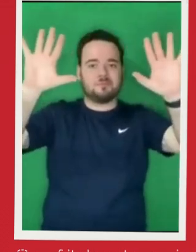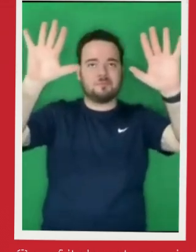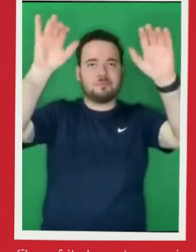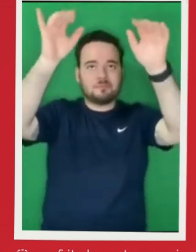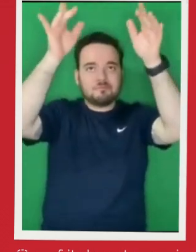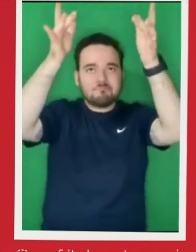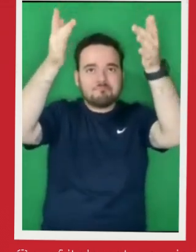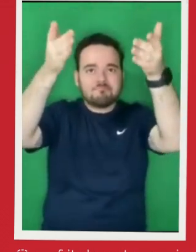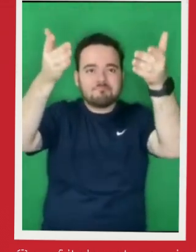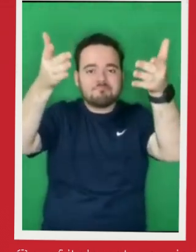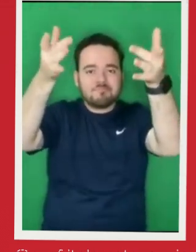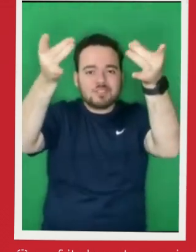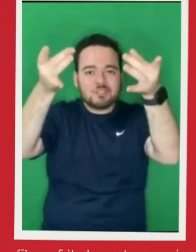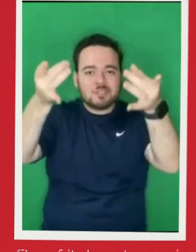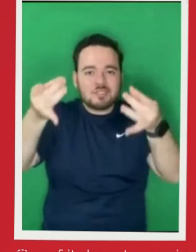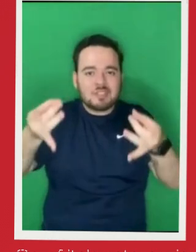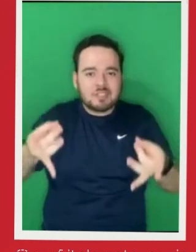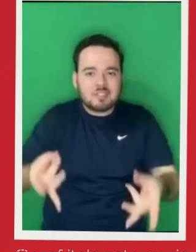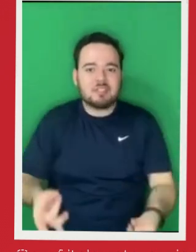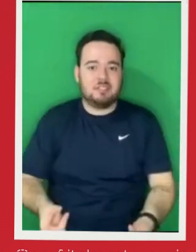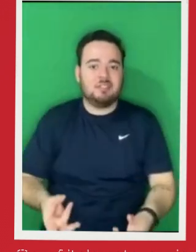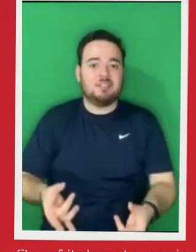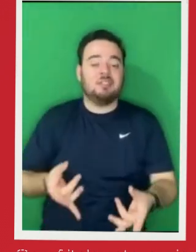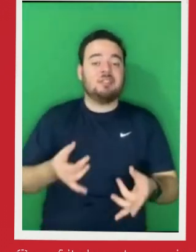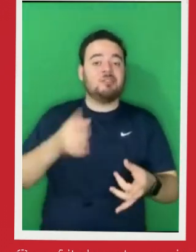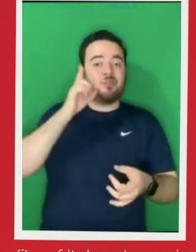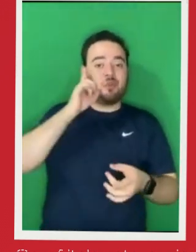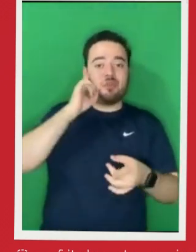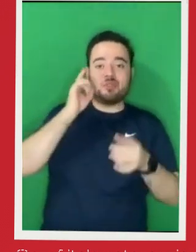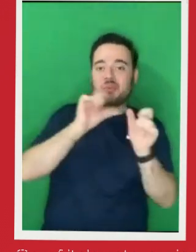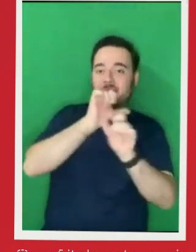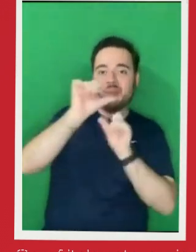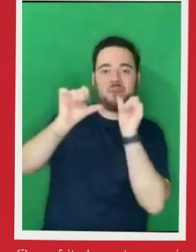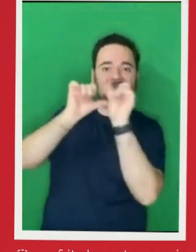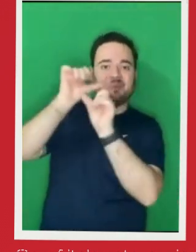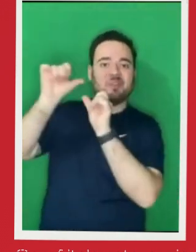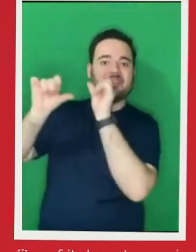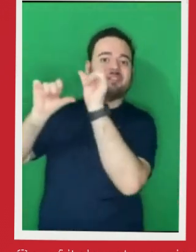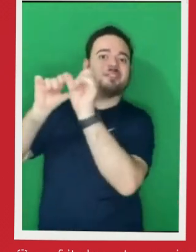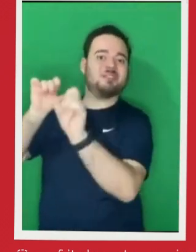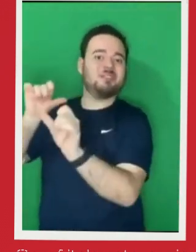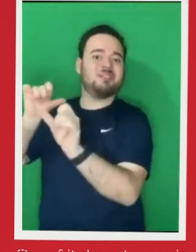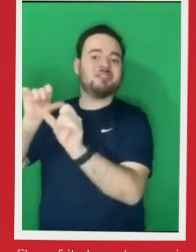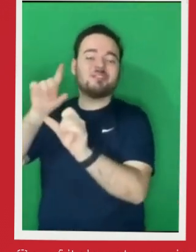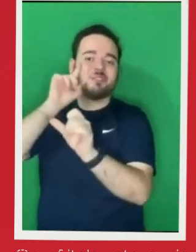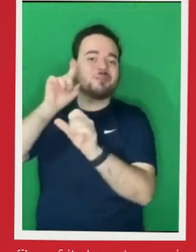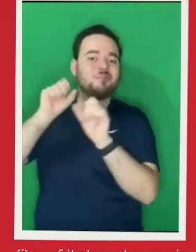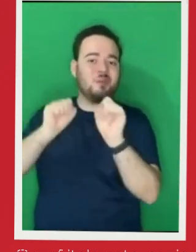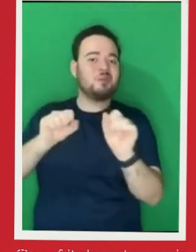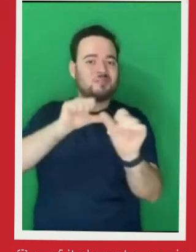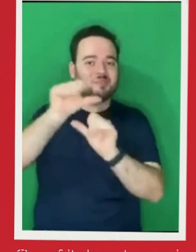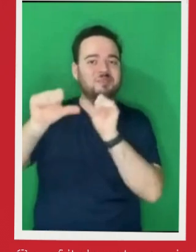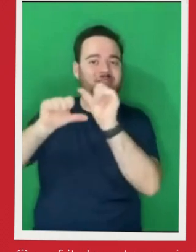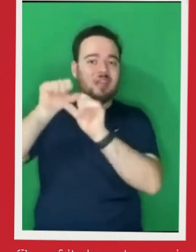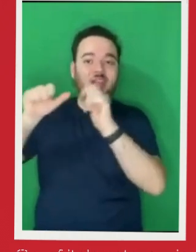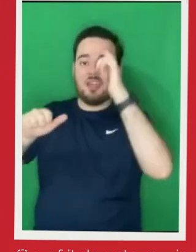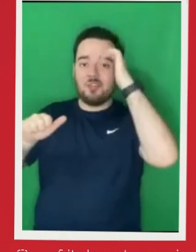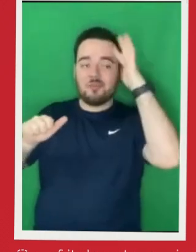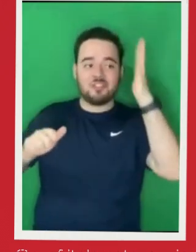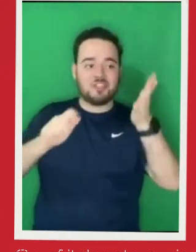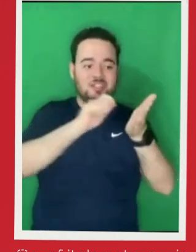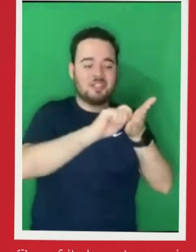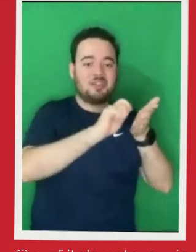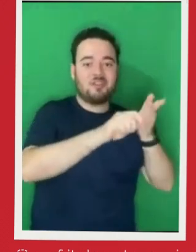expandido na fase da escrita, você está mudando quase todos os dias, porque aquilo que você imaginava que seria escrito aqui, acaba sendo escrito aqui. Aí você